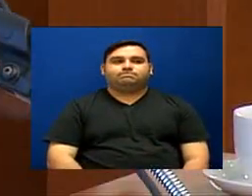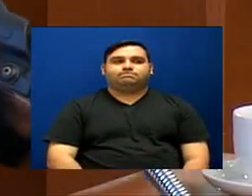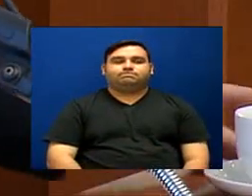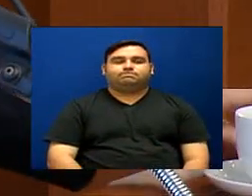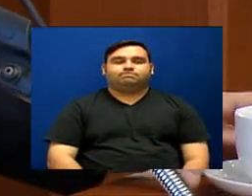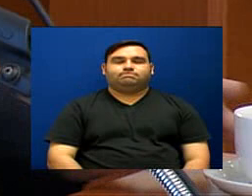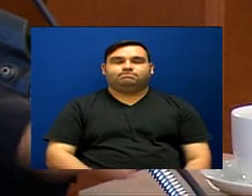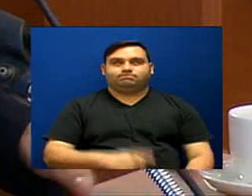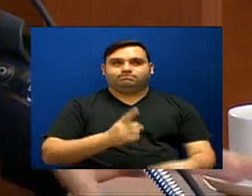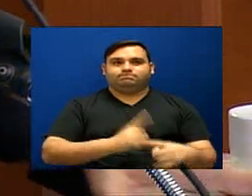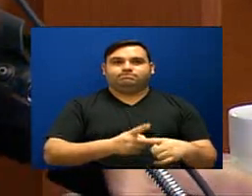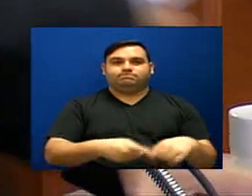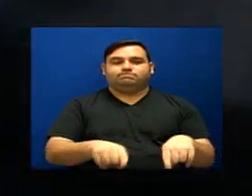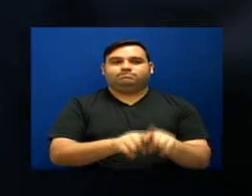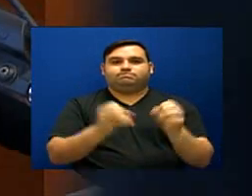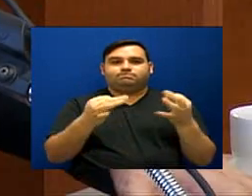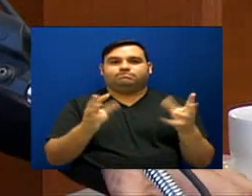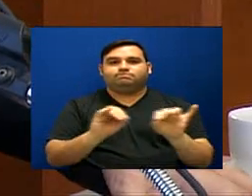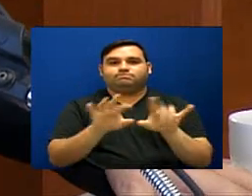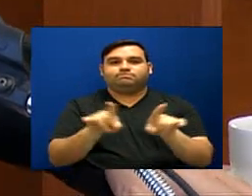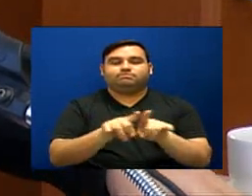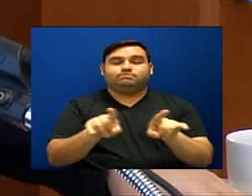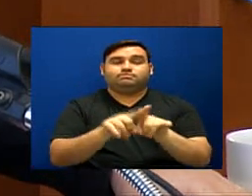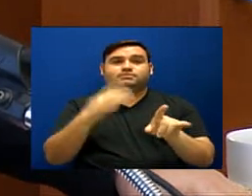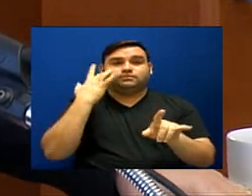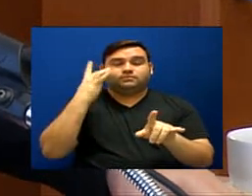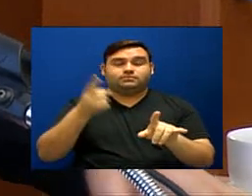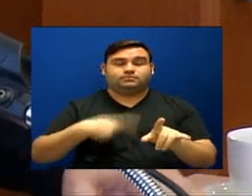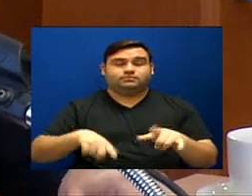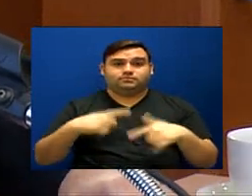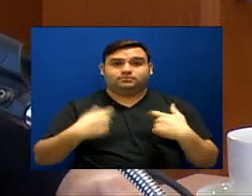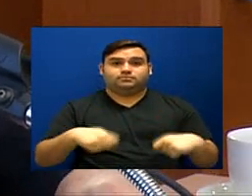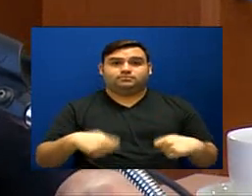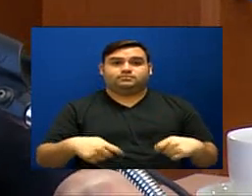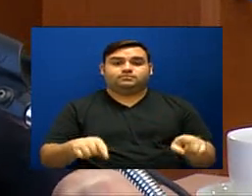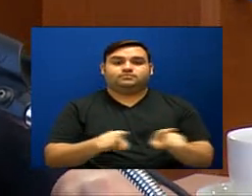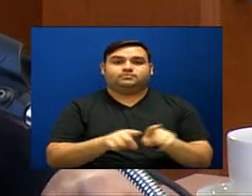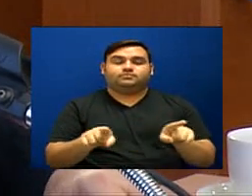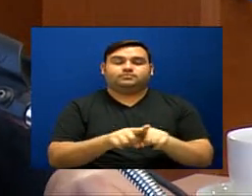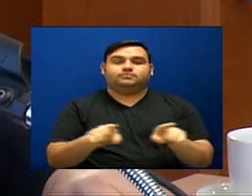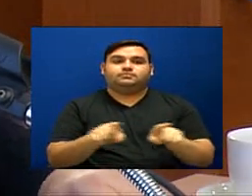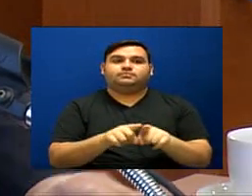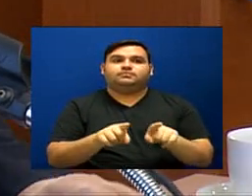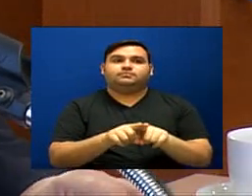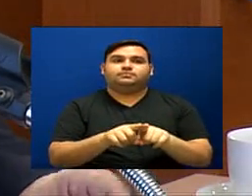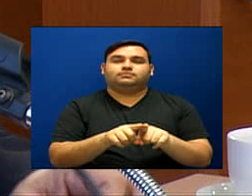Então, é só para deixar claro, eu acho que a gente tem que